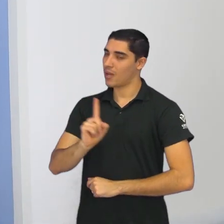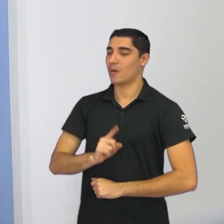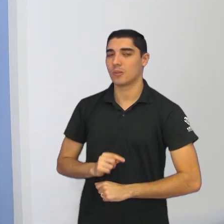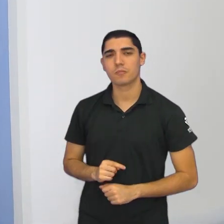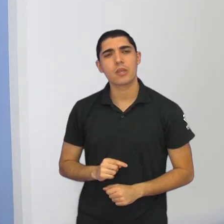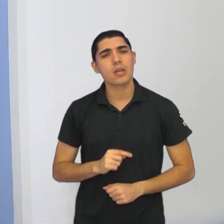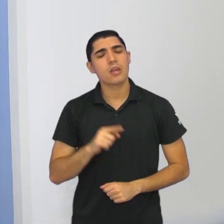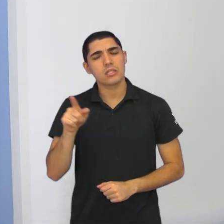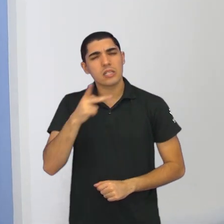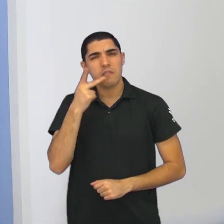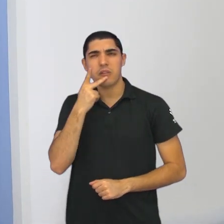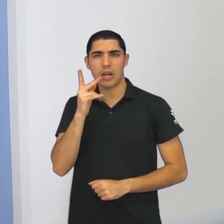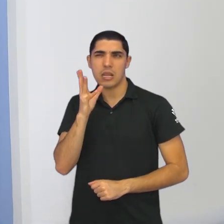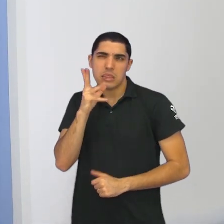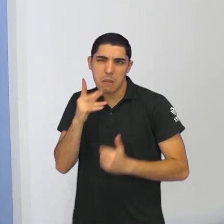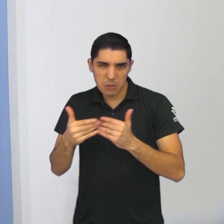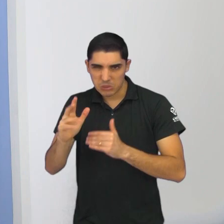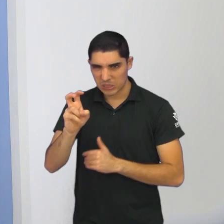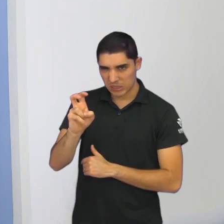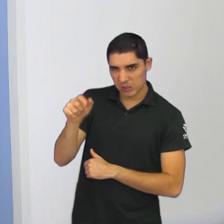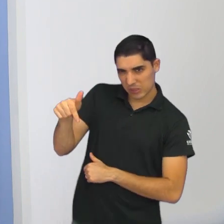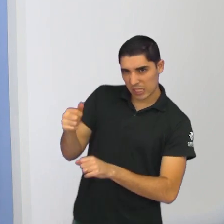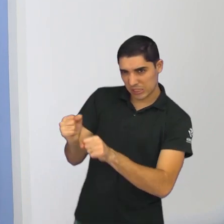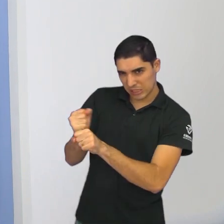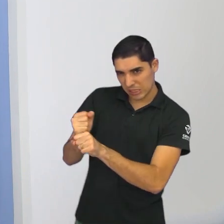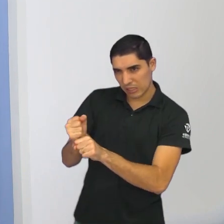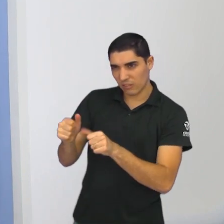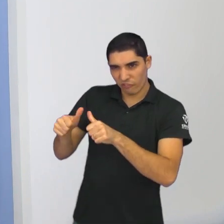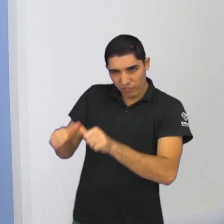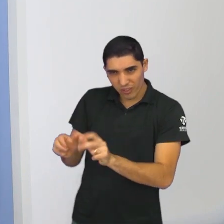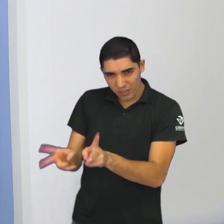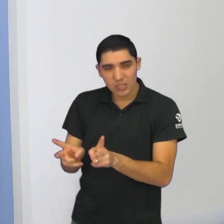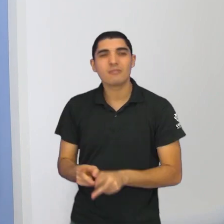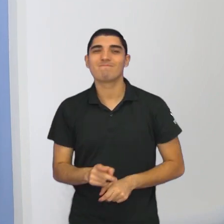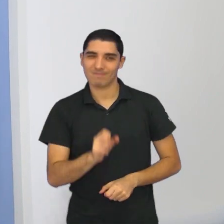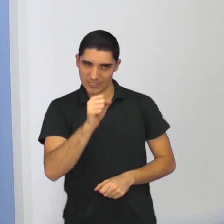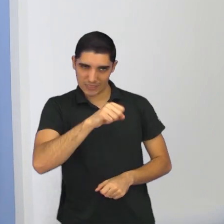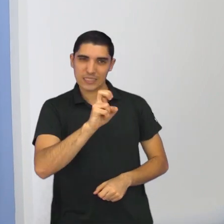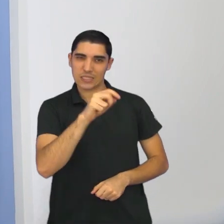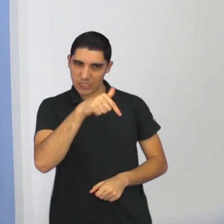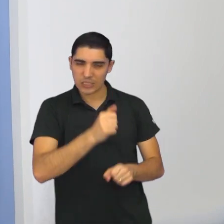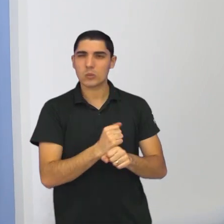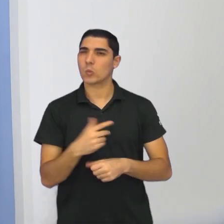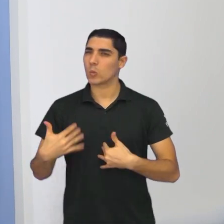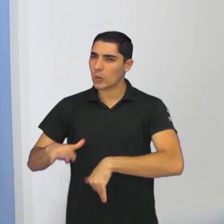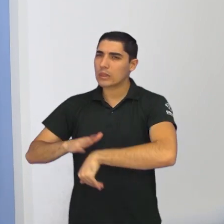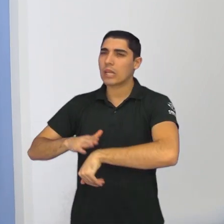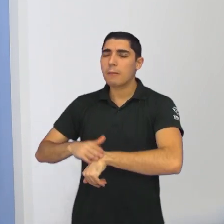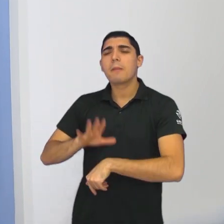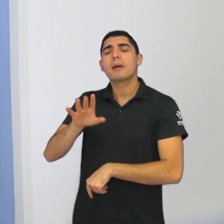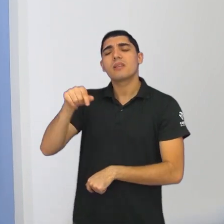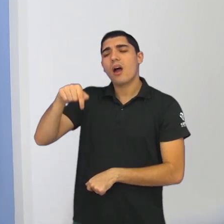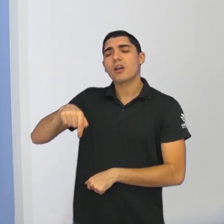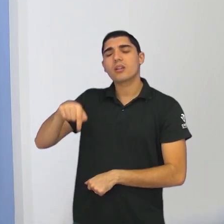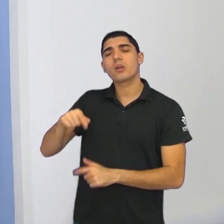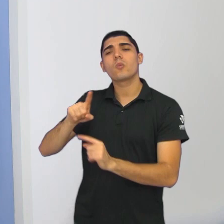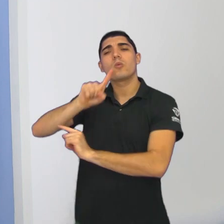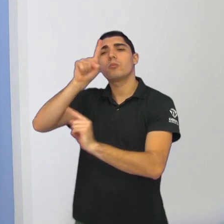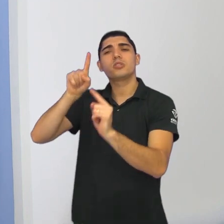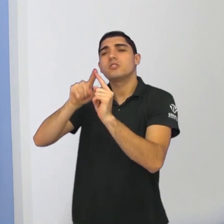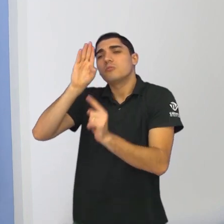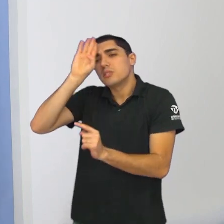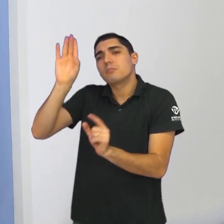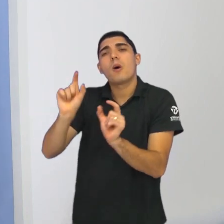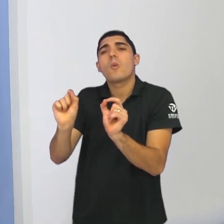caminho fácil. Quando você fala longo, normalmente de 5 a 7 anos a de criança 5 a 7 aqui, anos, né? Exatamente. É muito tempo. Qual que é o principal propósito do